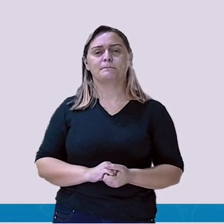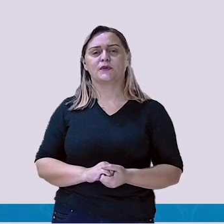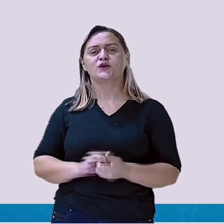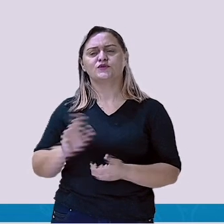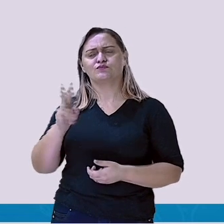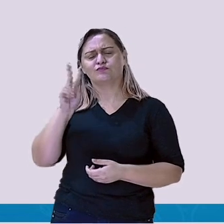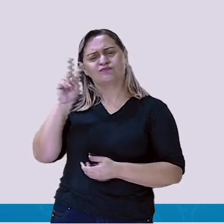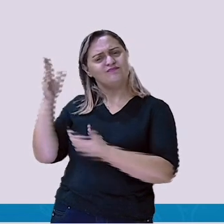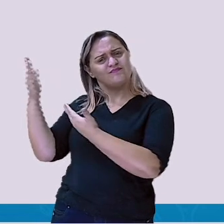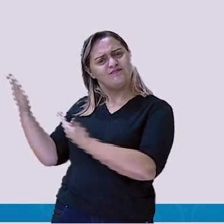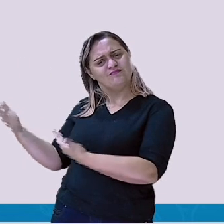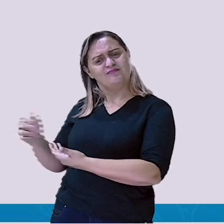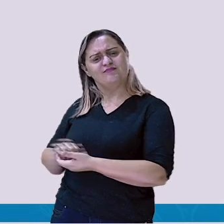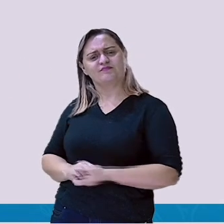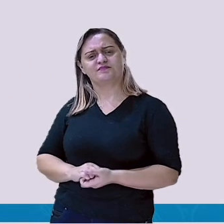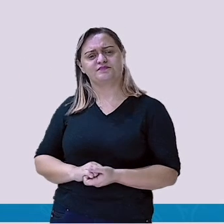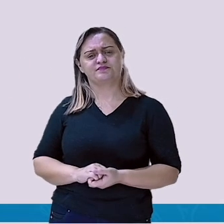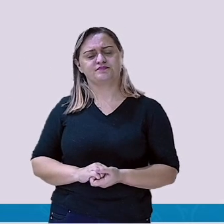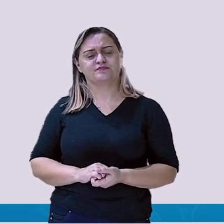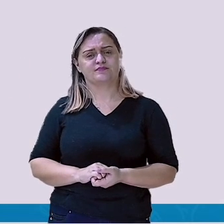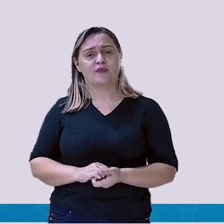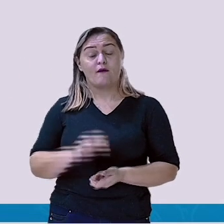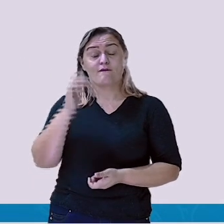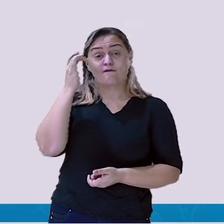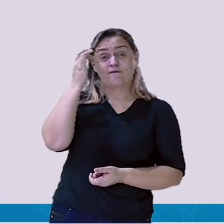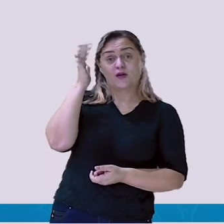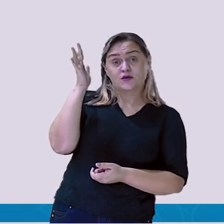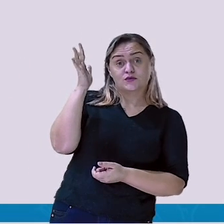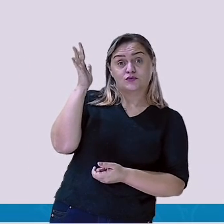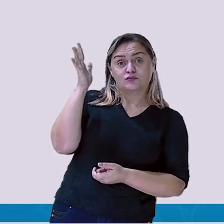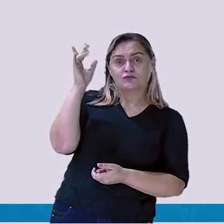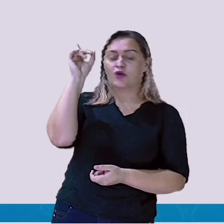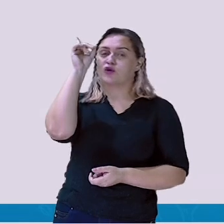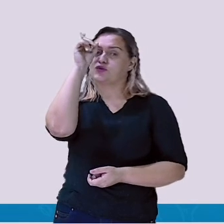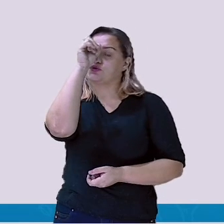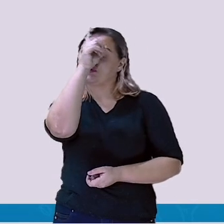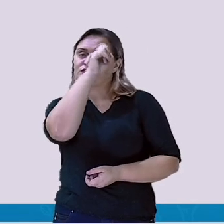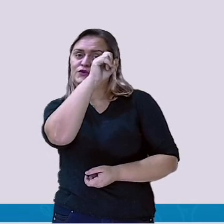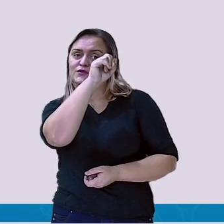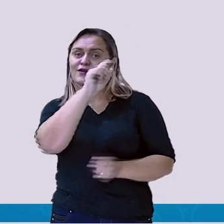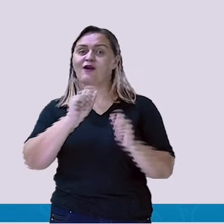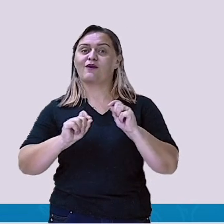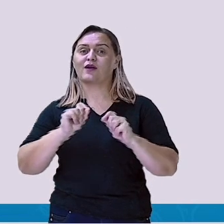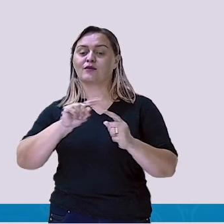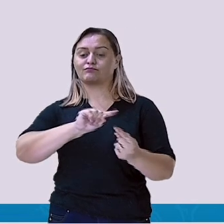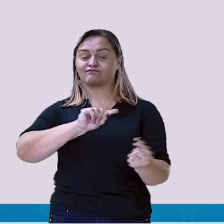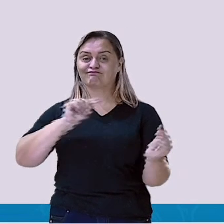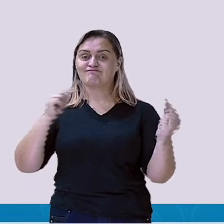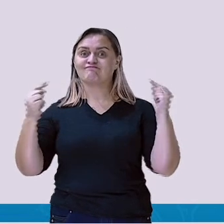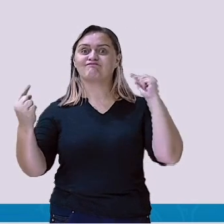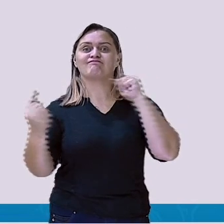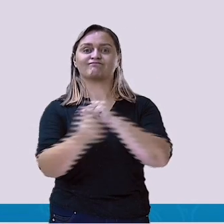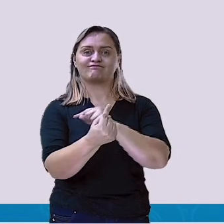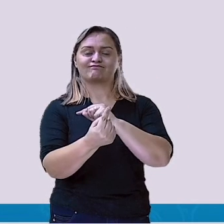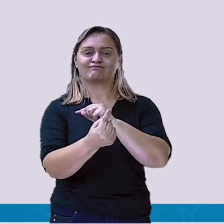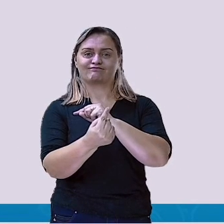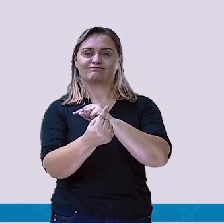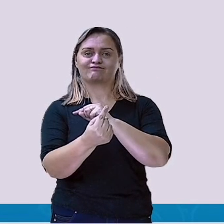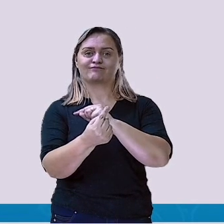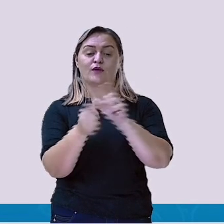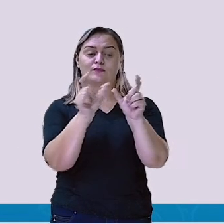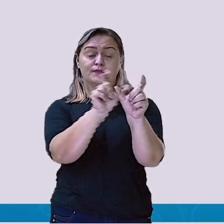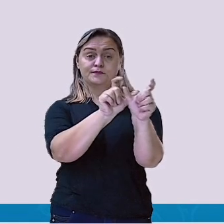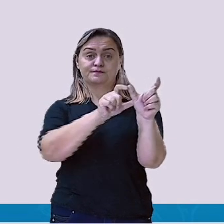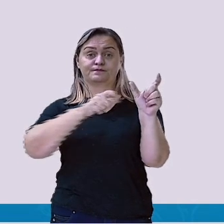Fácil, difícil. Elas são antônimos uma das outras. São totalmente opostas uma das